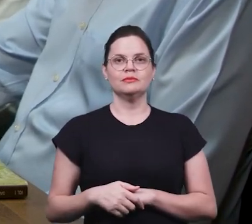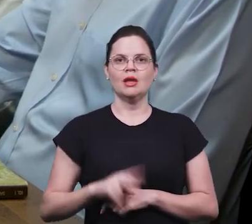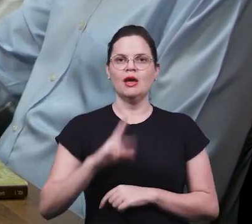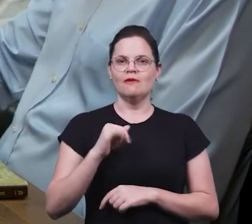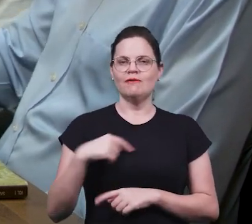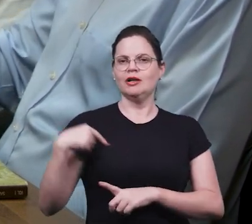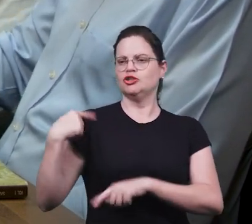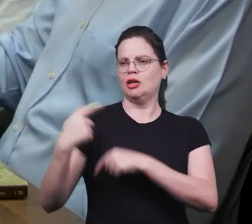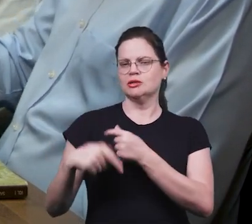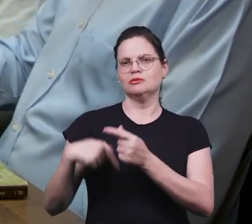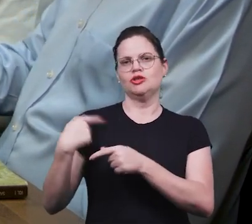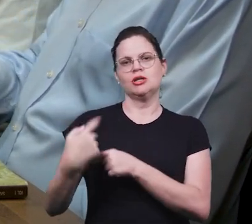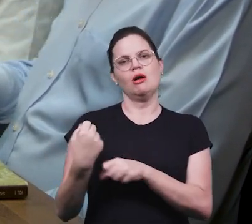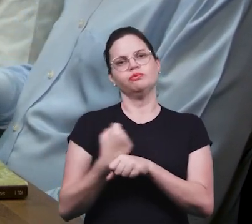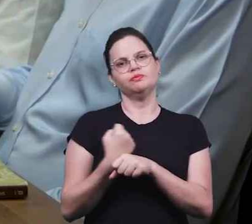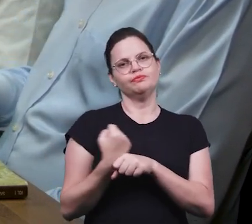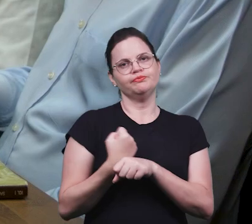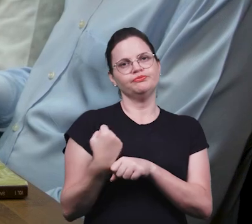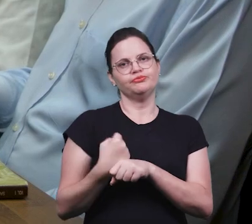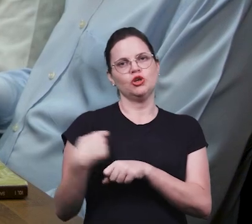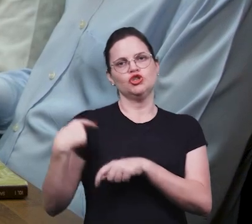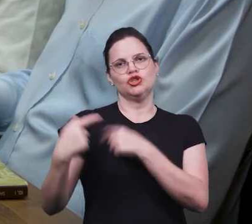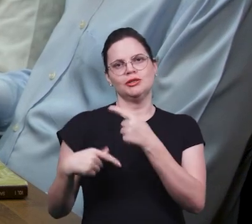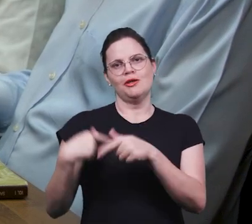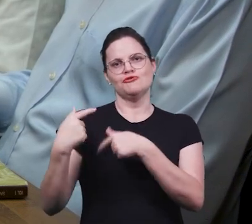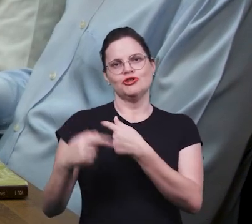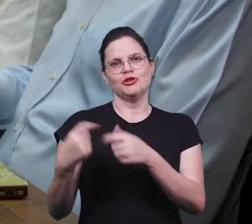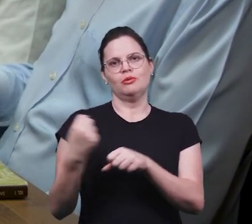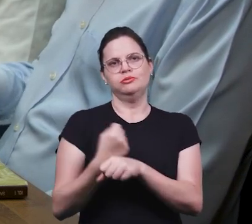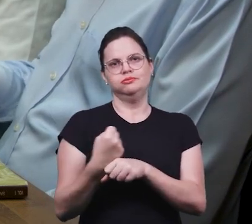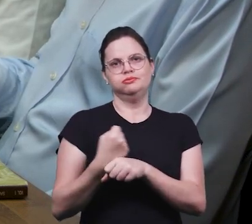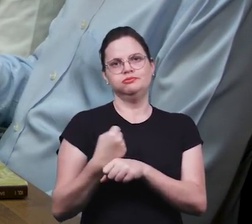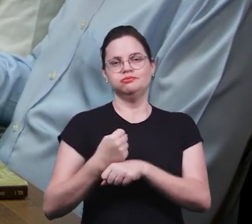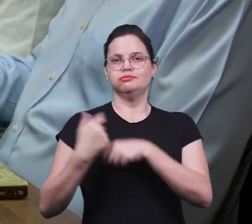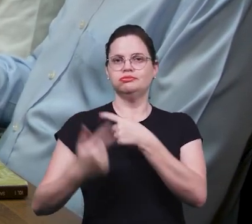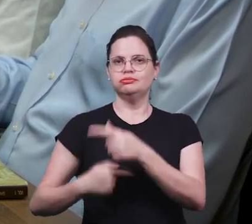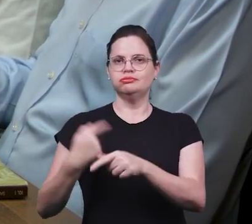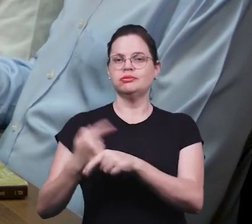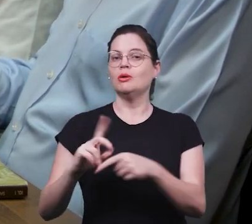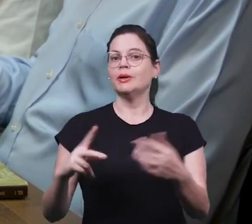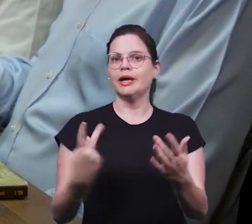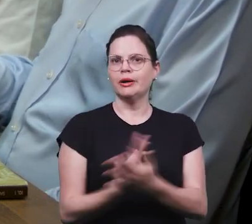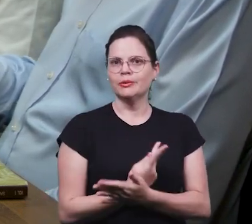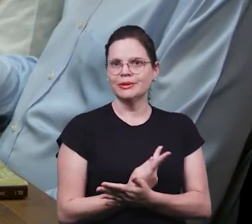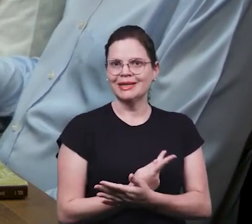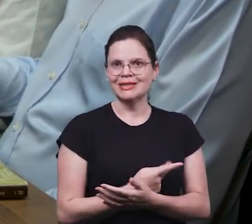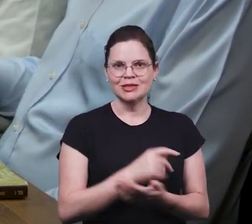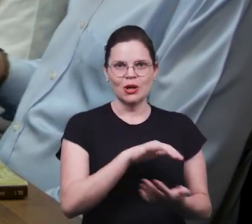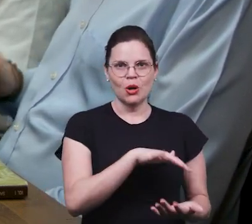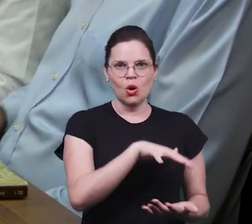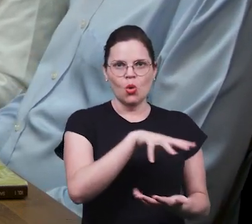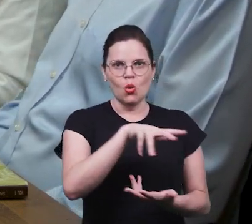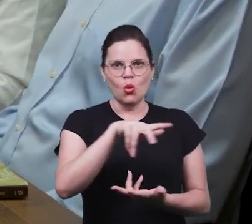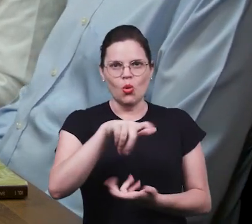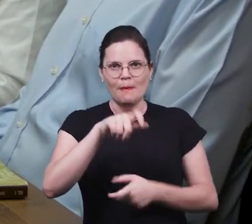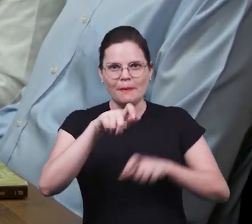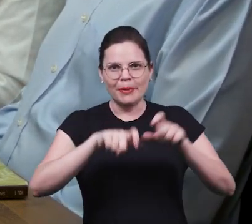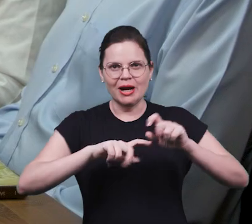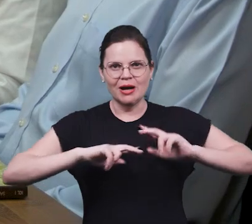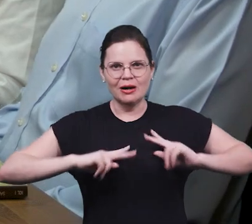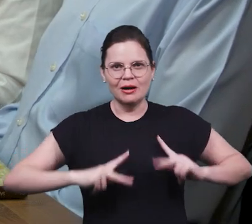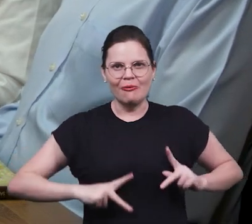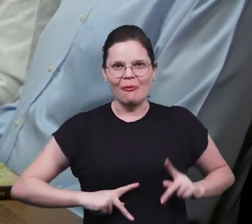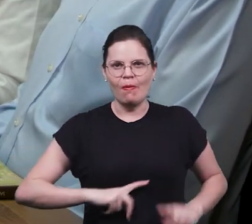seguindo, os anos vão se passando, e o gênero humano, né, se corrompe. Cada vez mais. Cada vez mais.